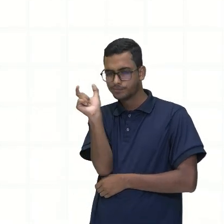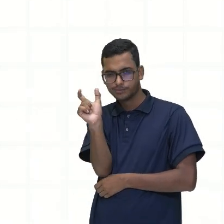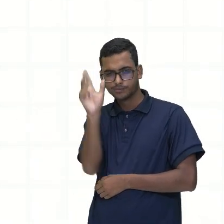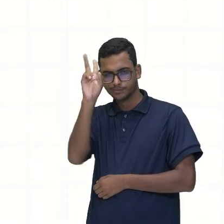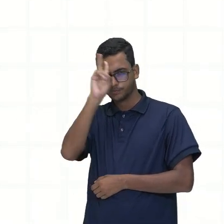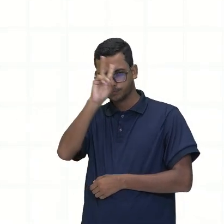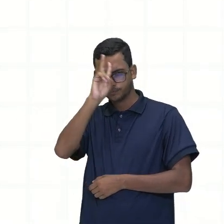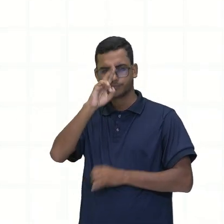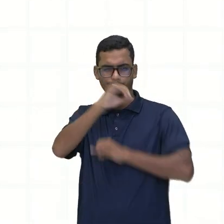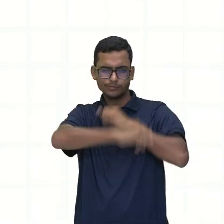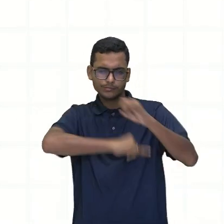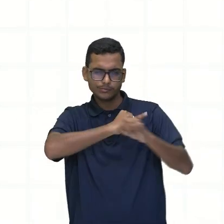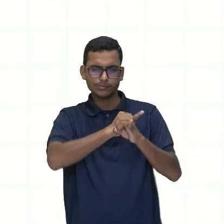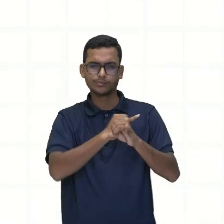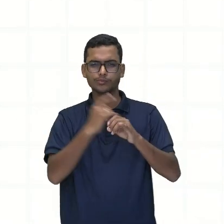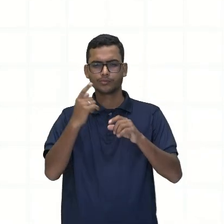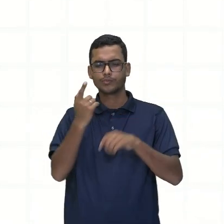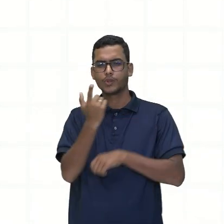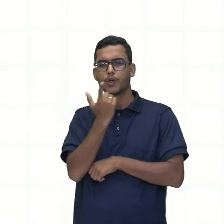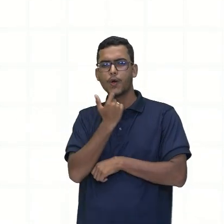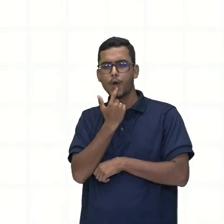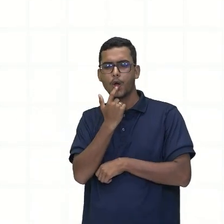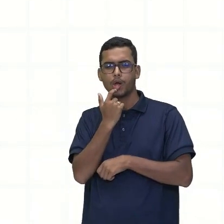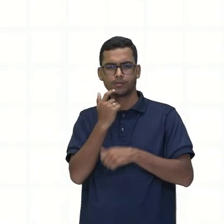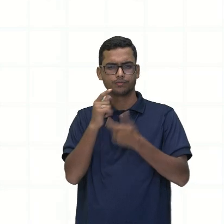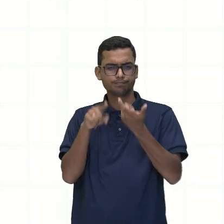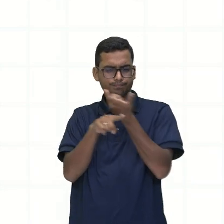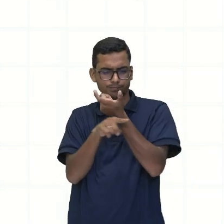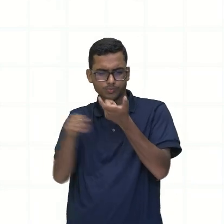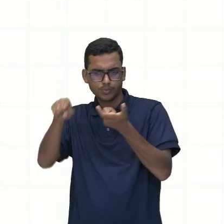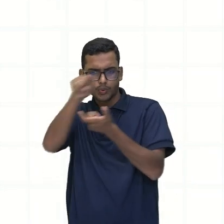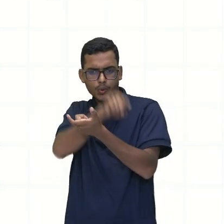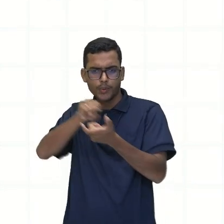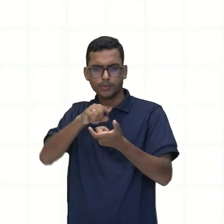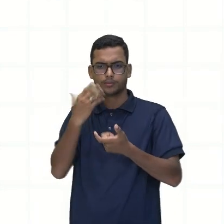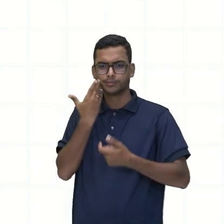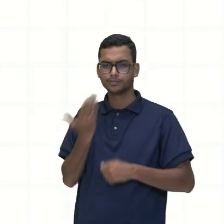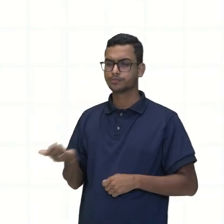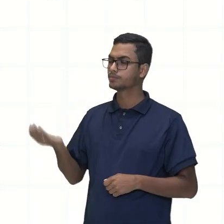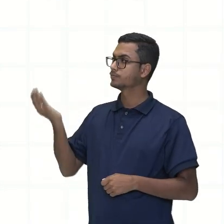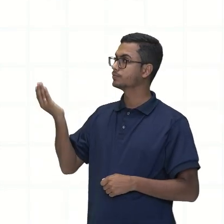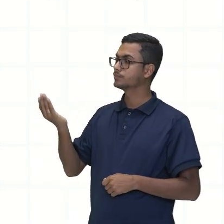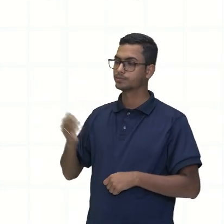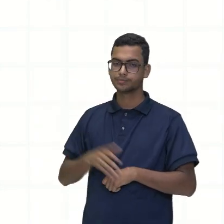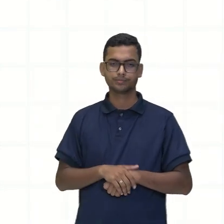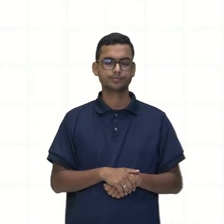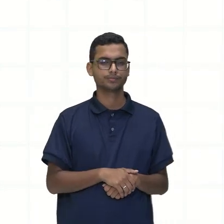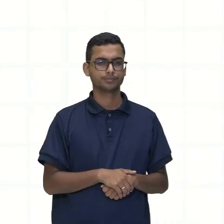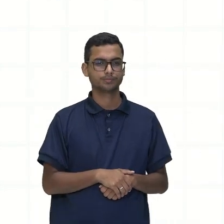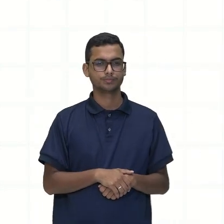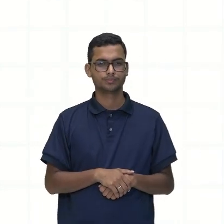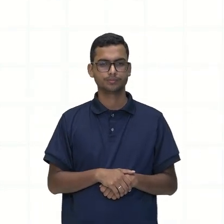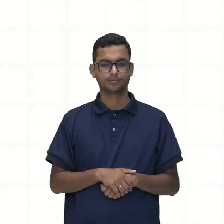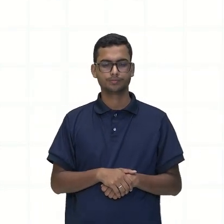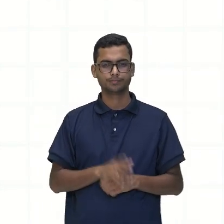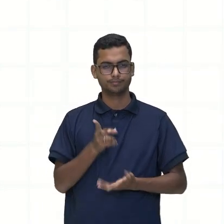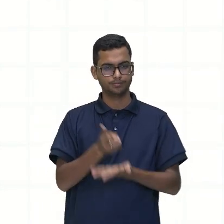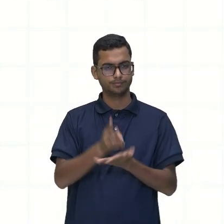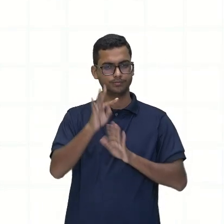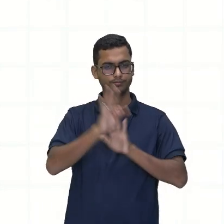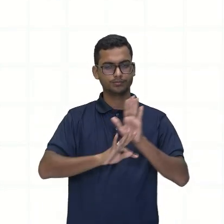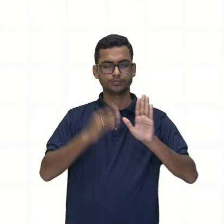internet. Então, essa palavra vai sempre se repetir. Of physical cables, including